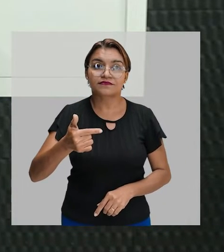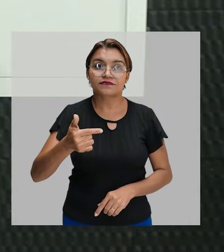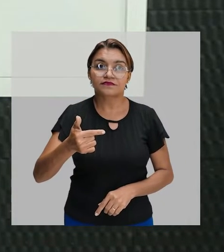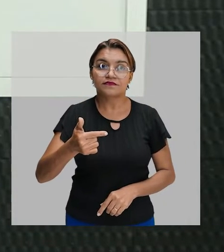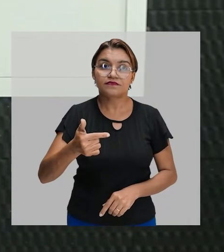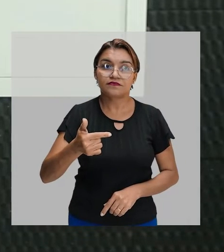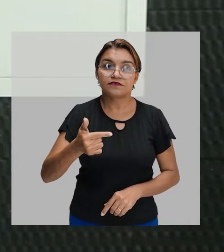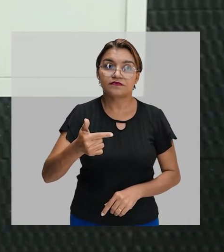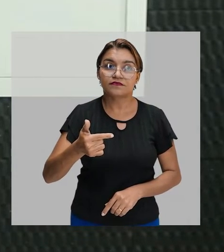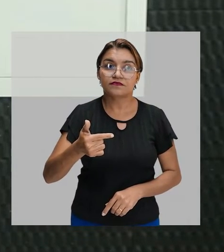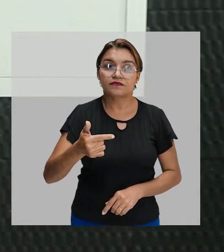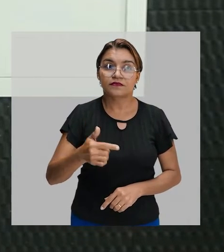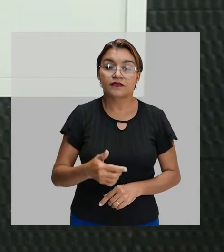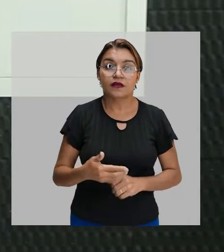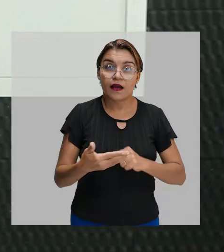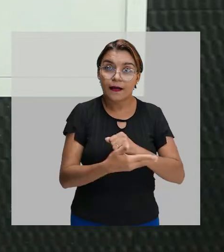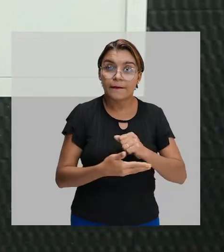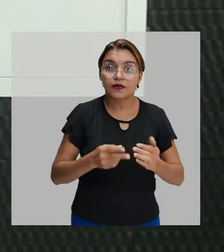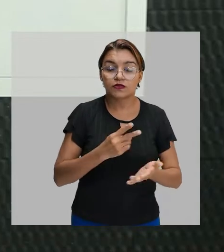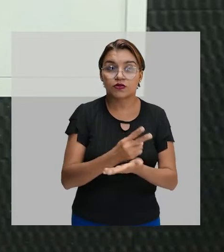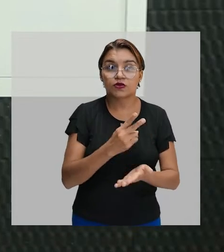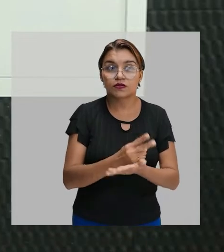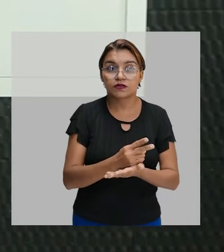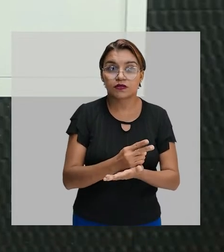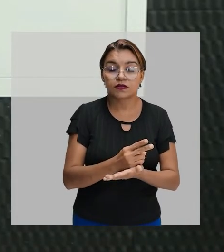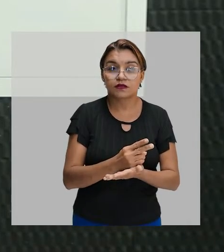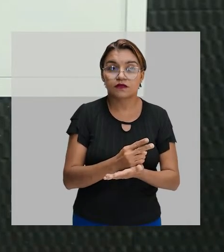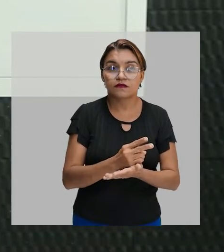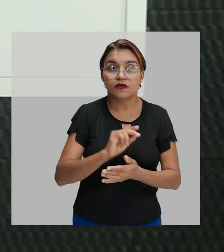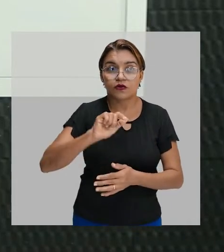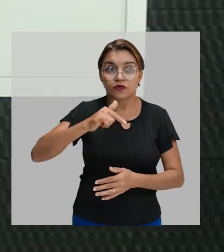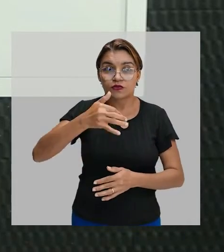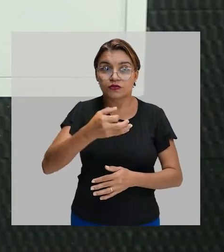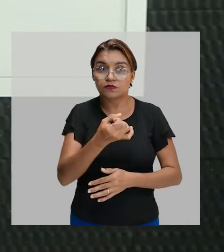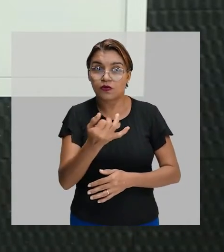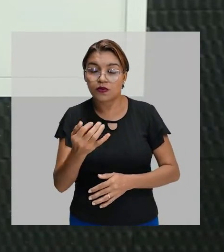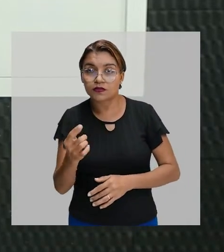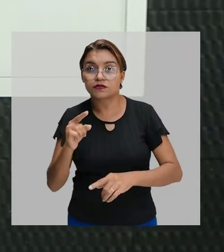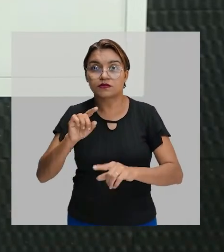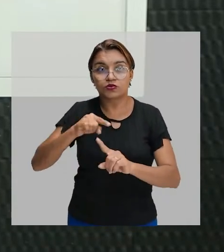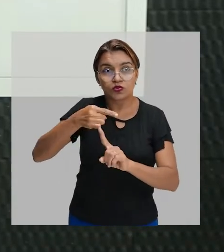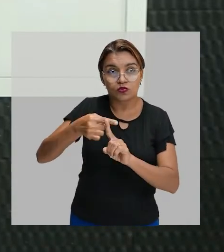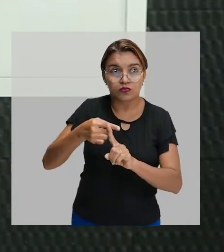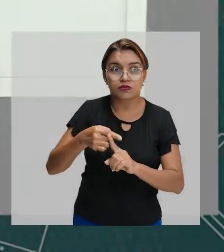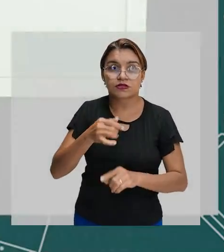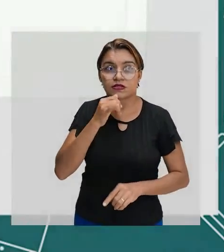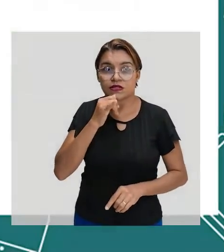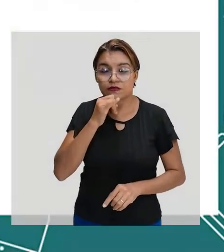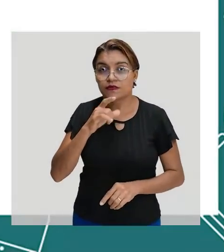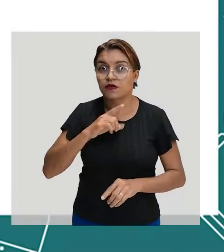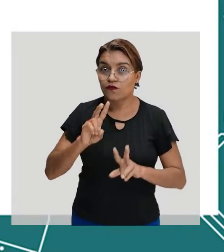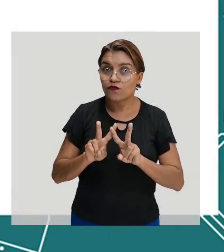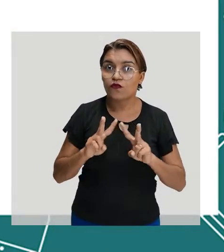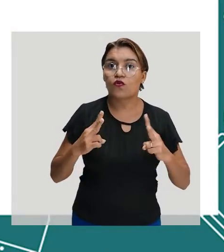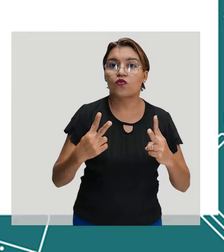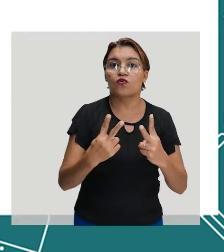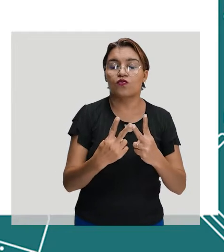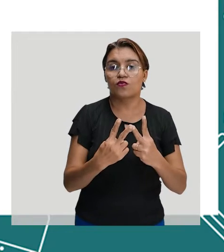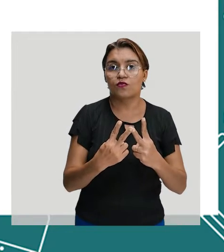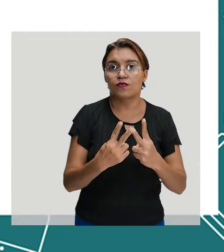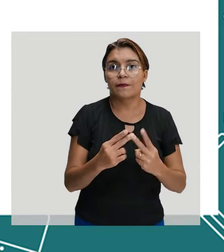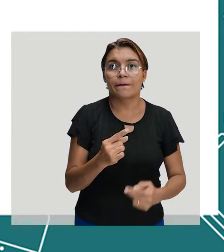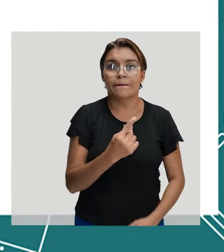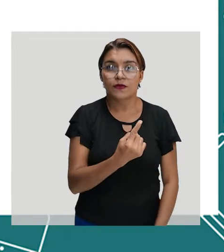em conserva a base somos expoentes 8 - 62 Então você vai ter que um volume de